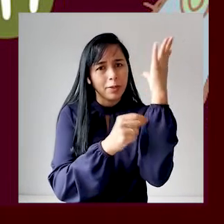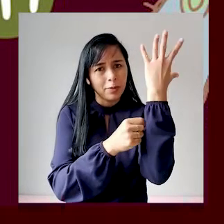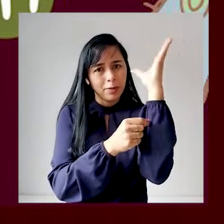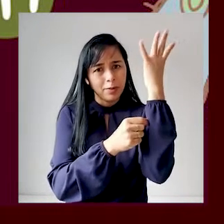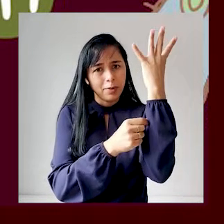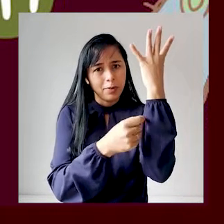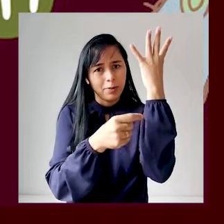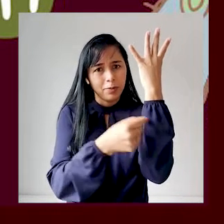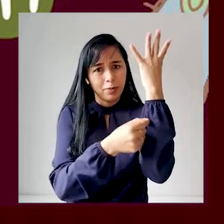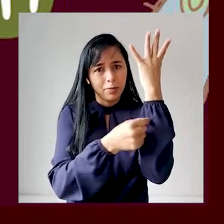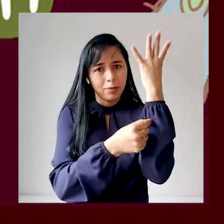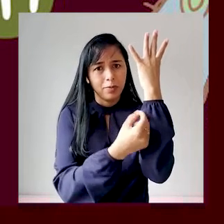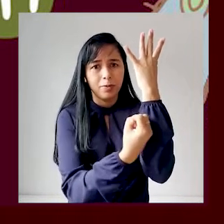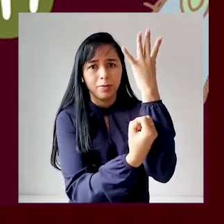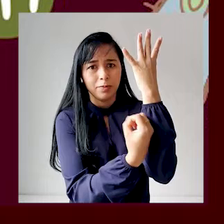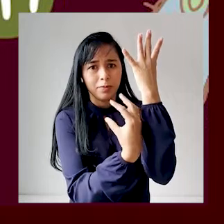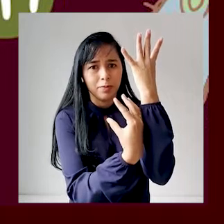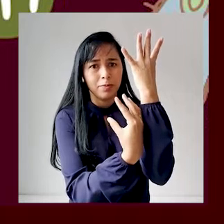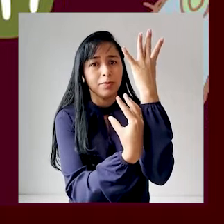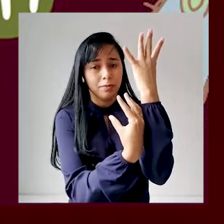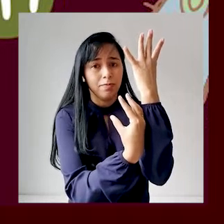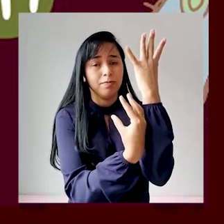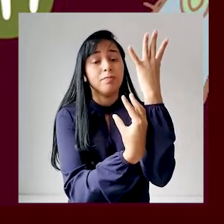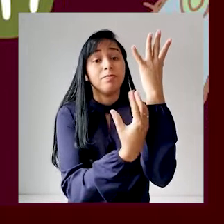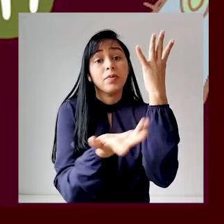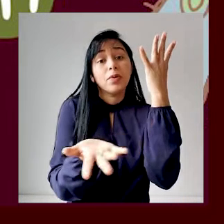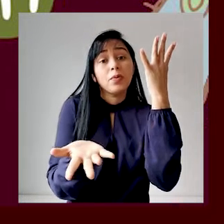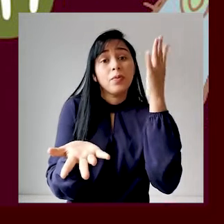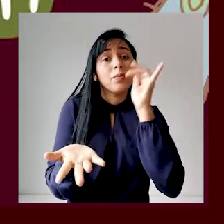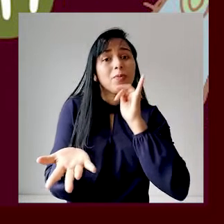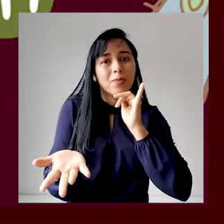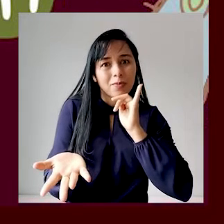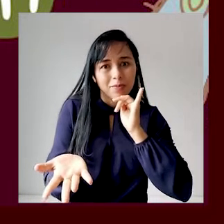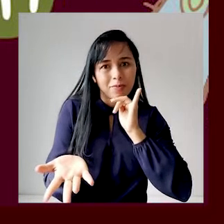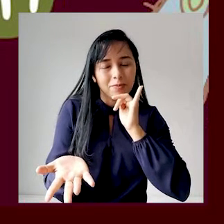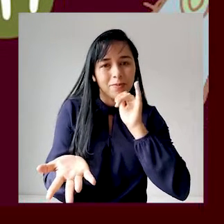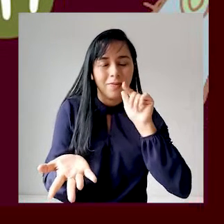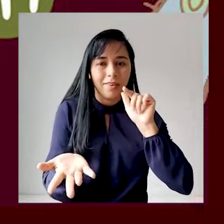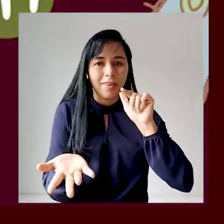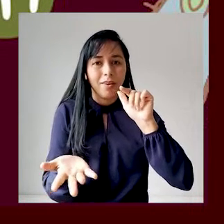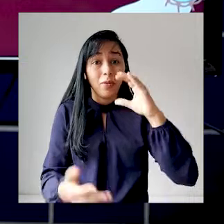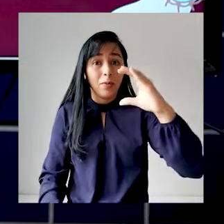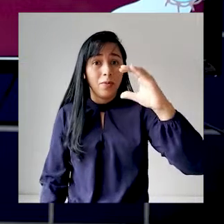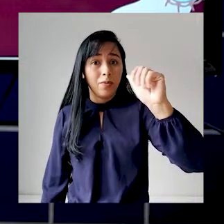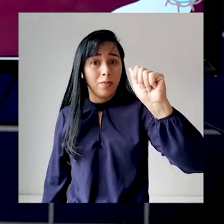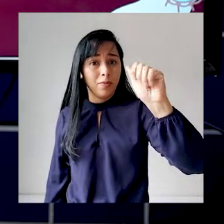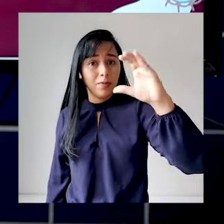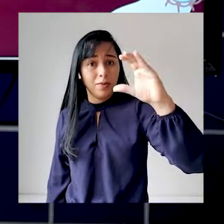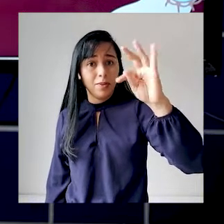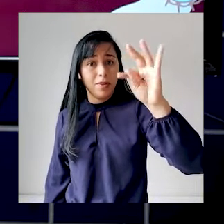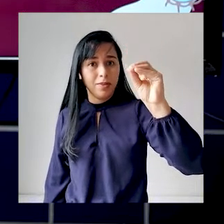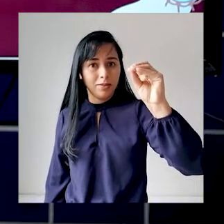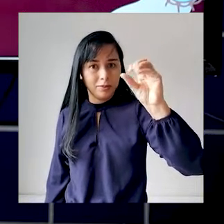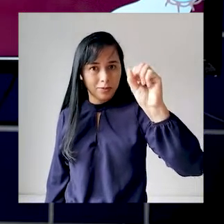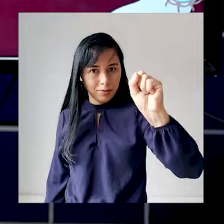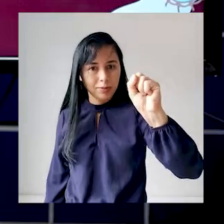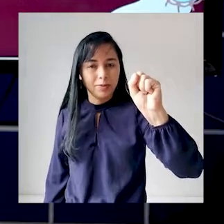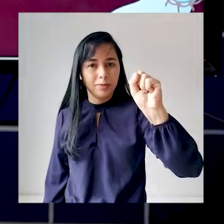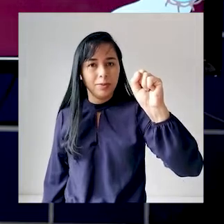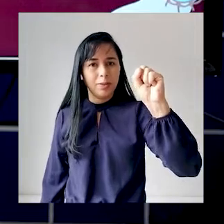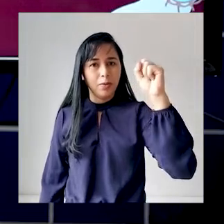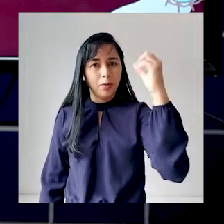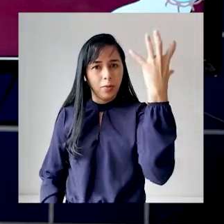do lado da que já existe. Um grande exemplo disso são os cactos. Não sei se você tem cactos em